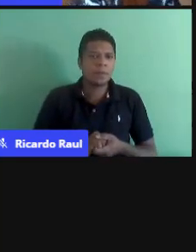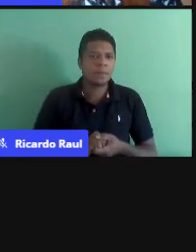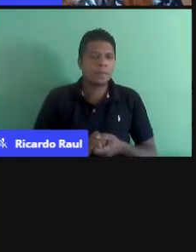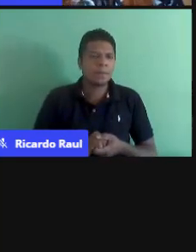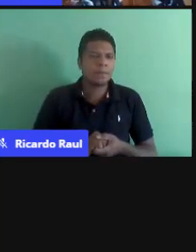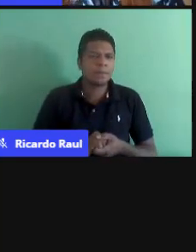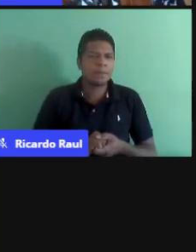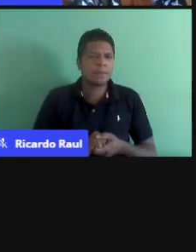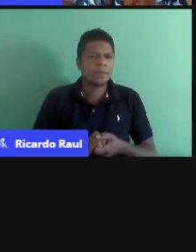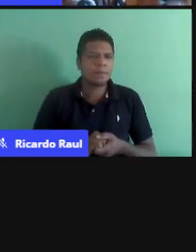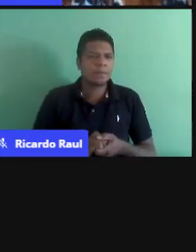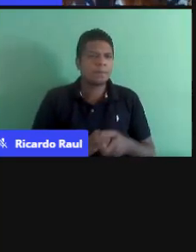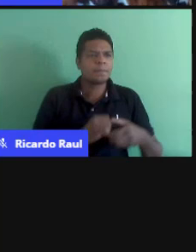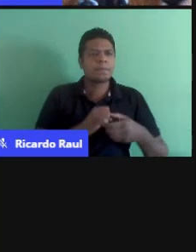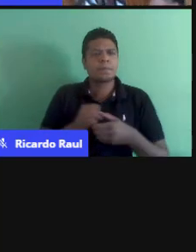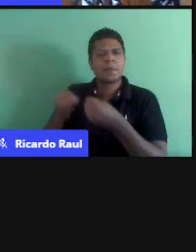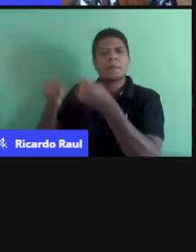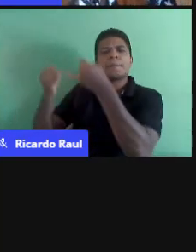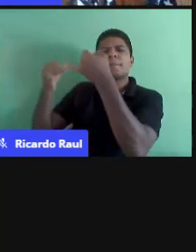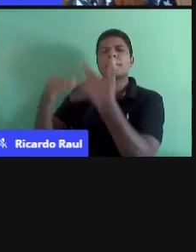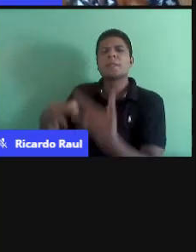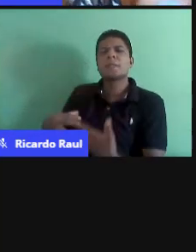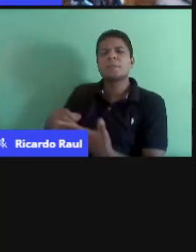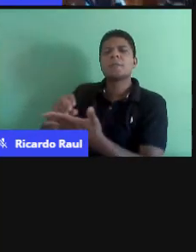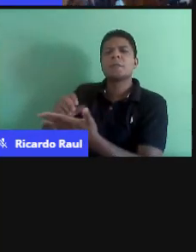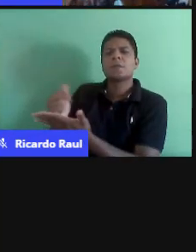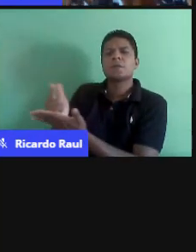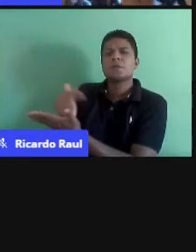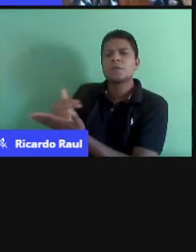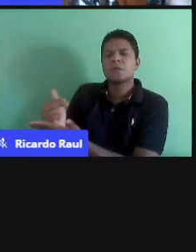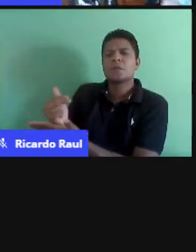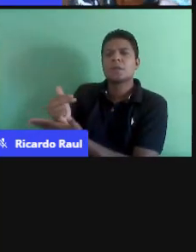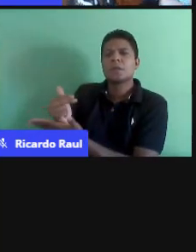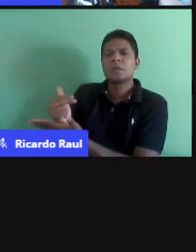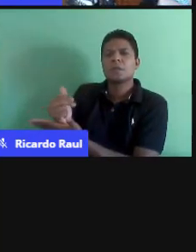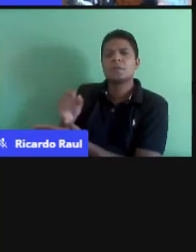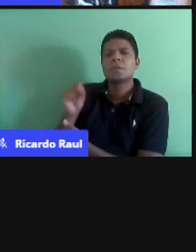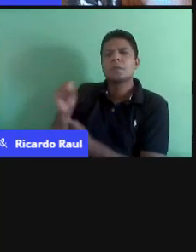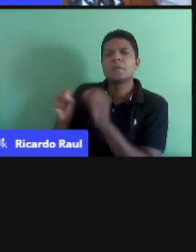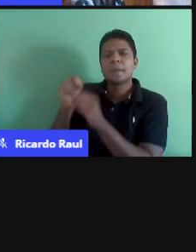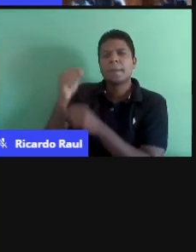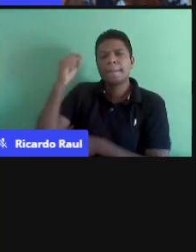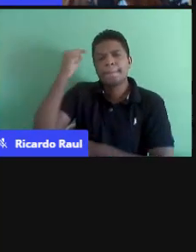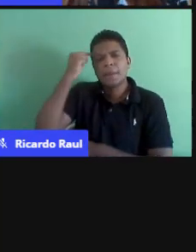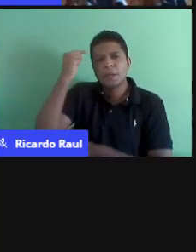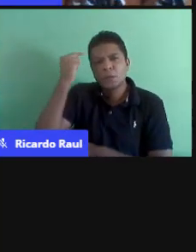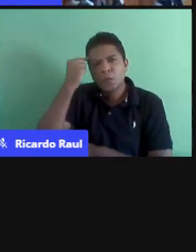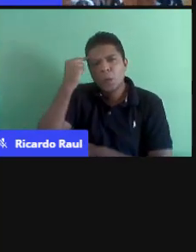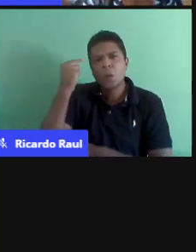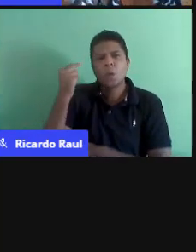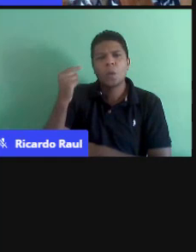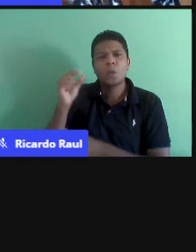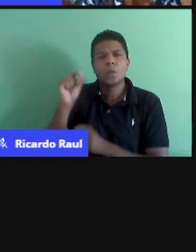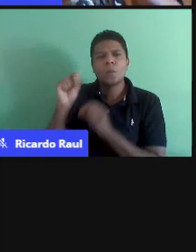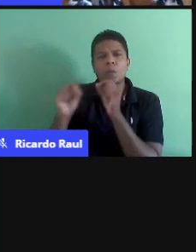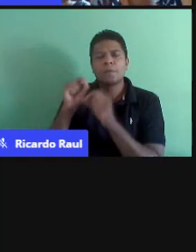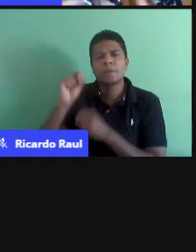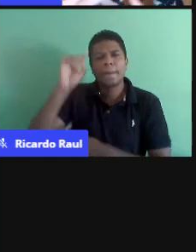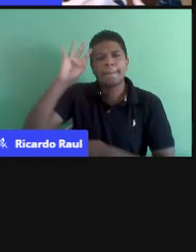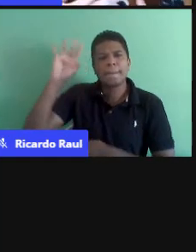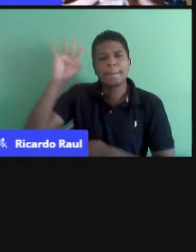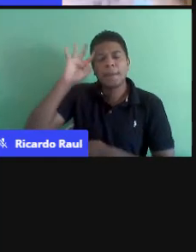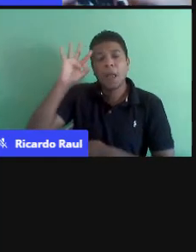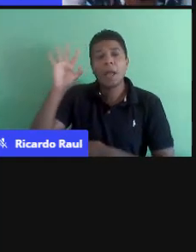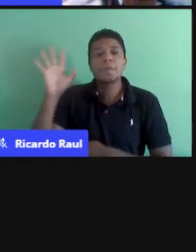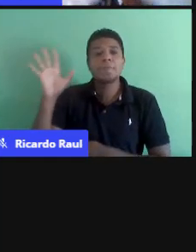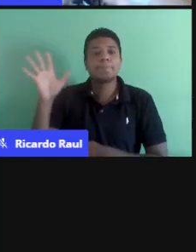o seu desenho. Fale mais sobre ele. O que você pensou, no que você imaginou, e